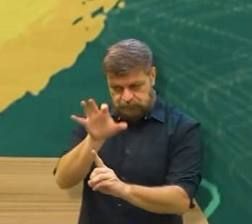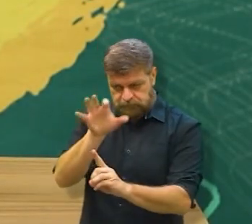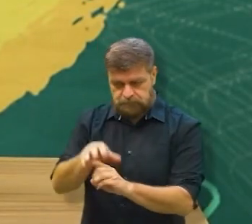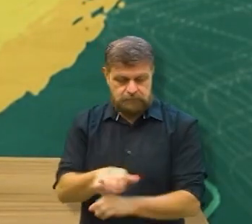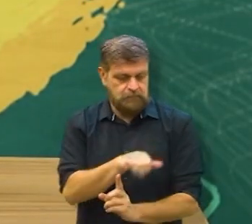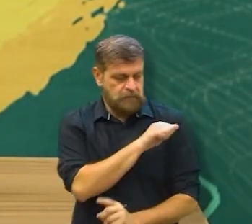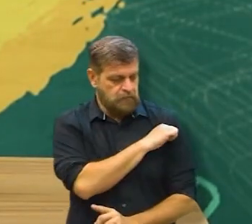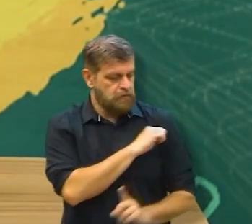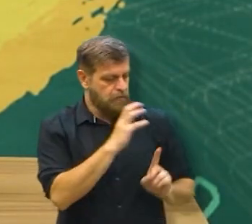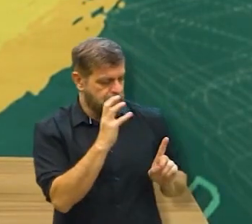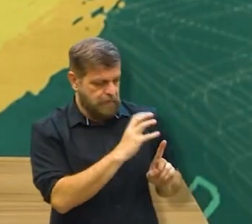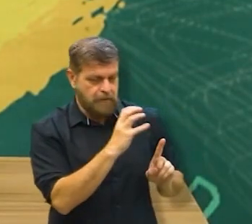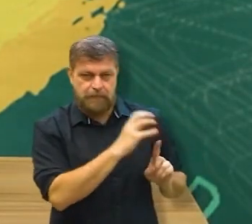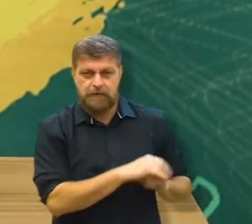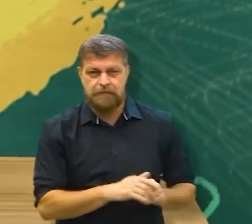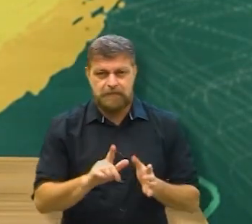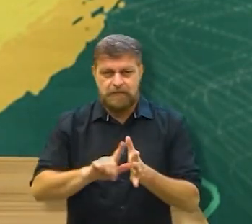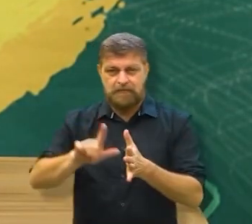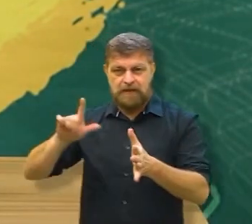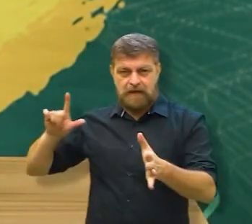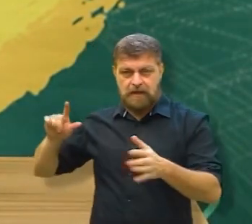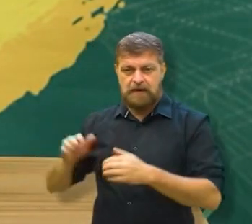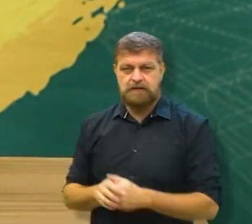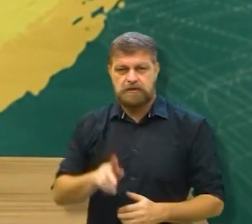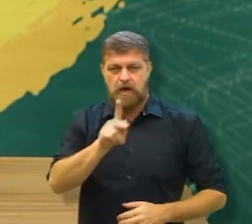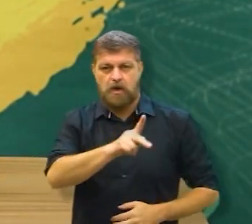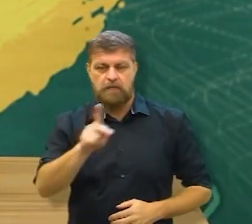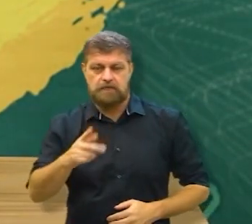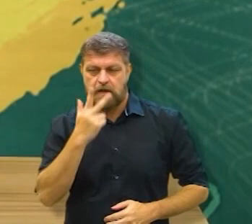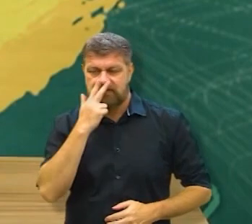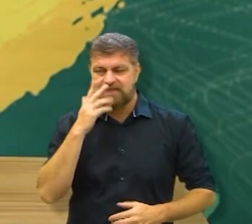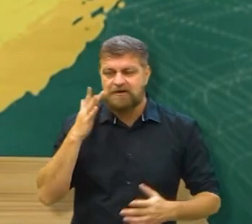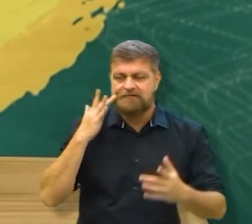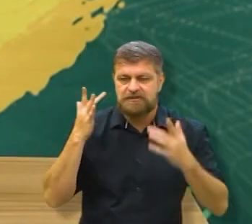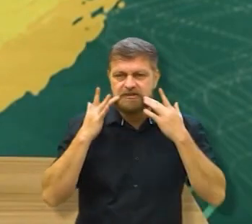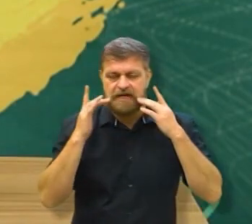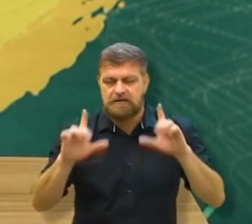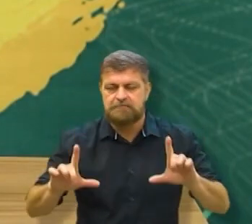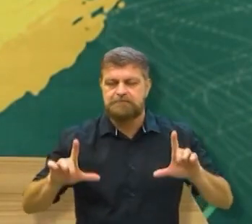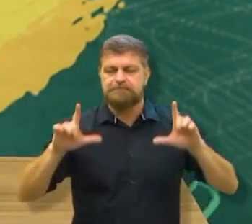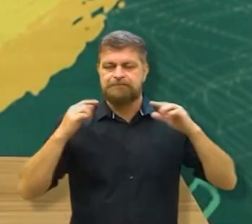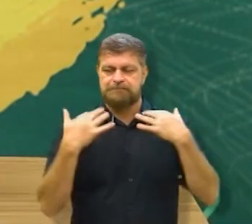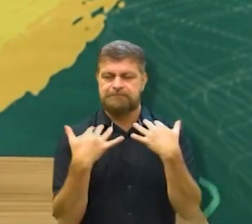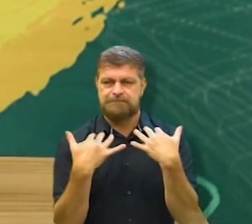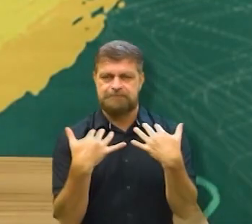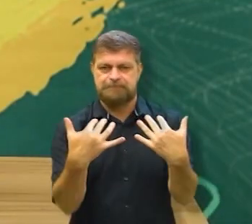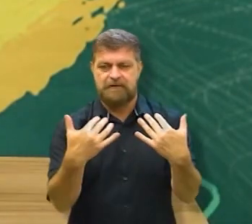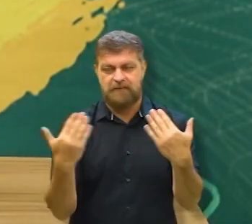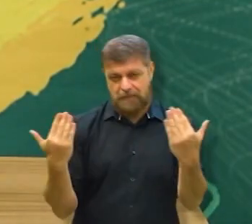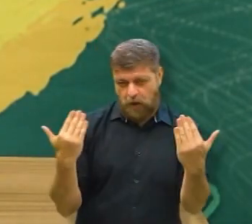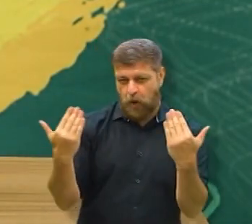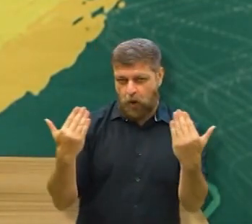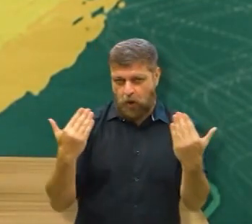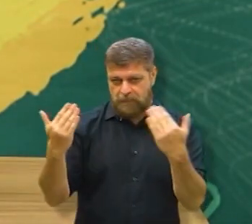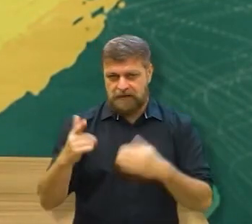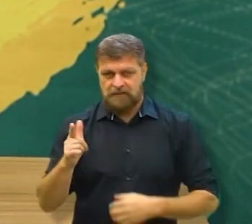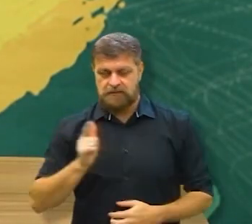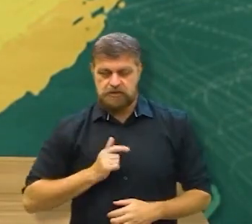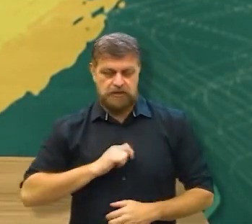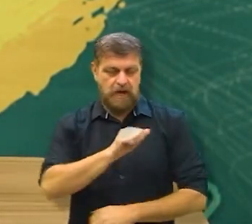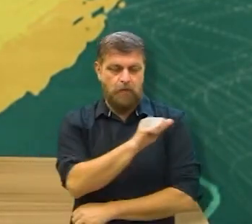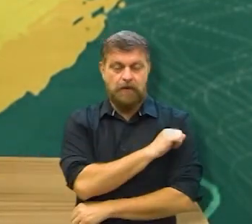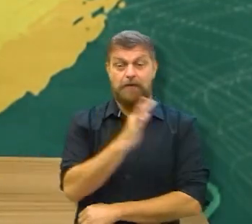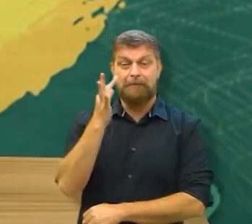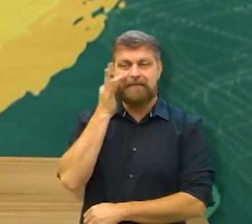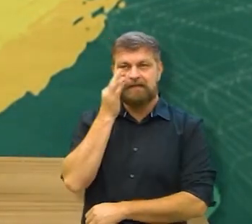colocou, não é? Antes era ator de teatro, porque ele quis dizer, fez um comparativo, evidentemente tinha